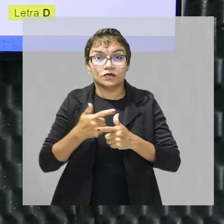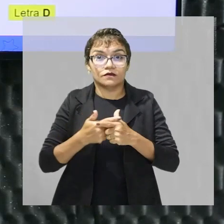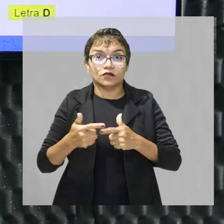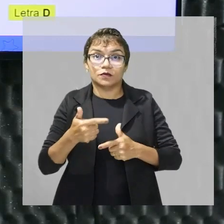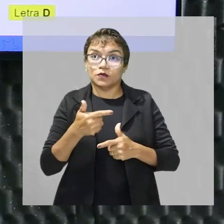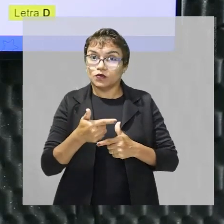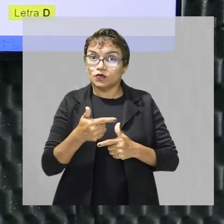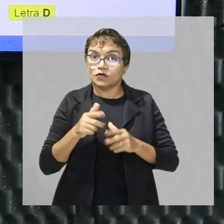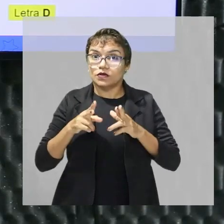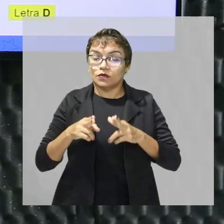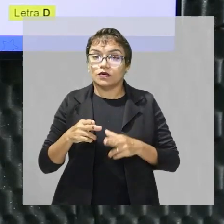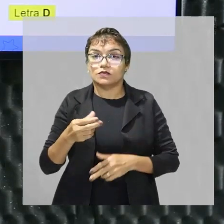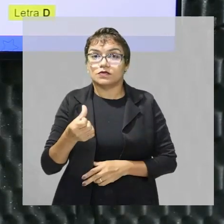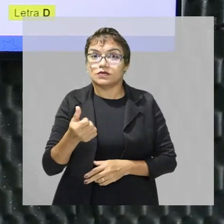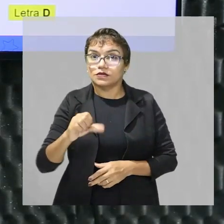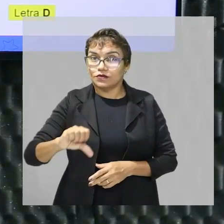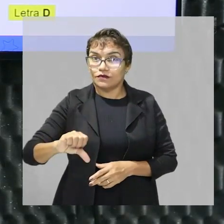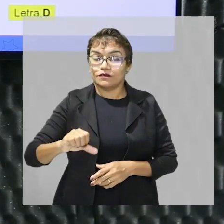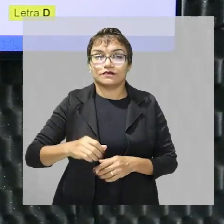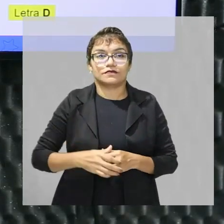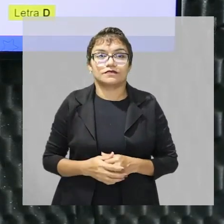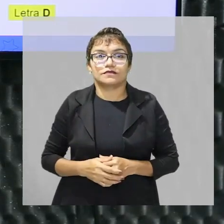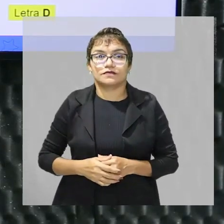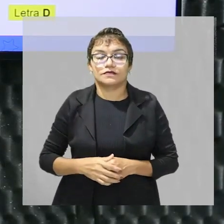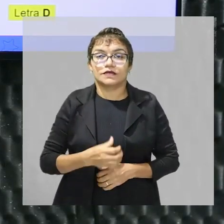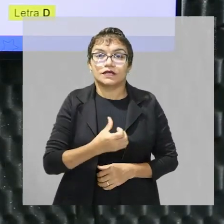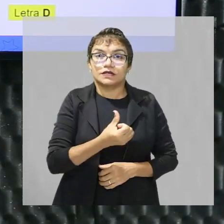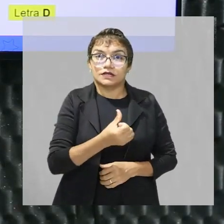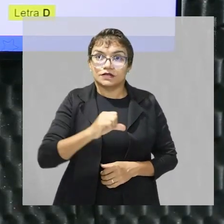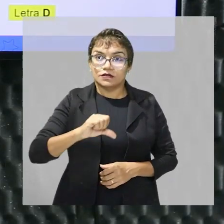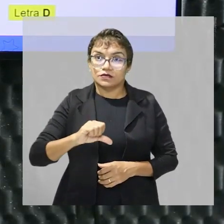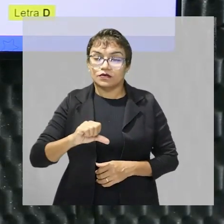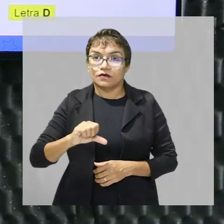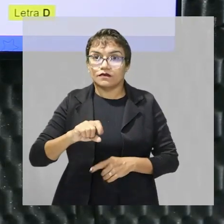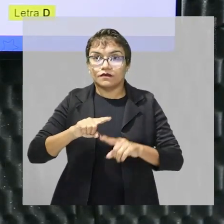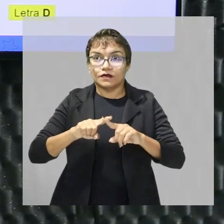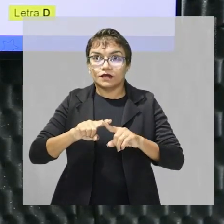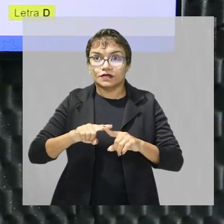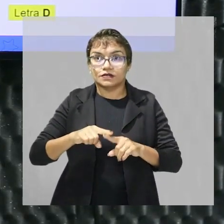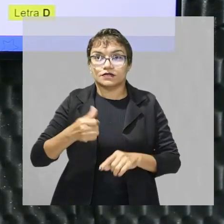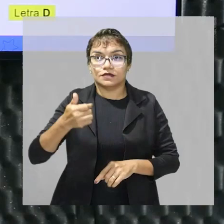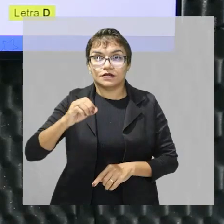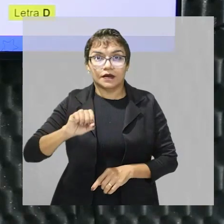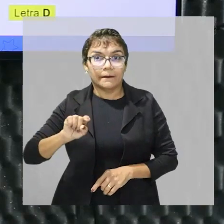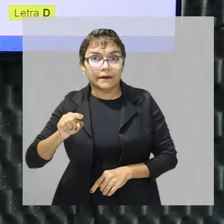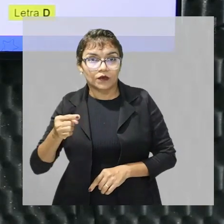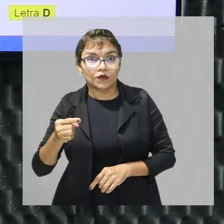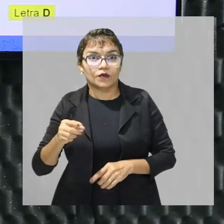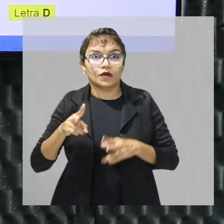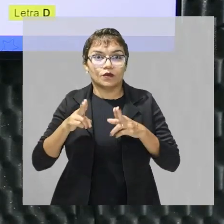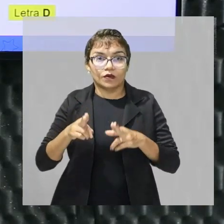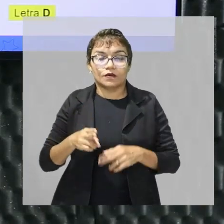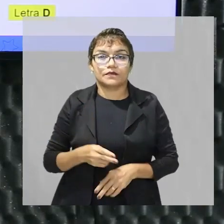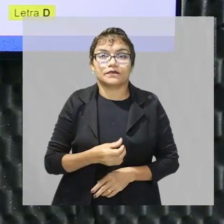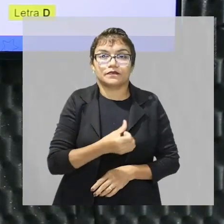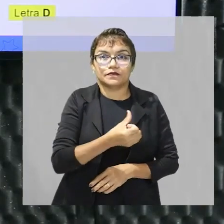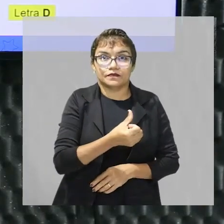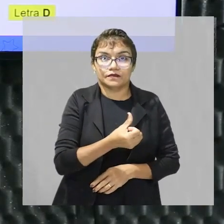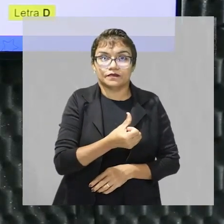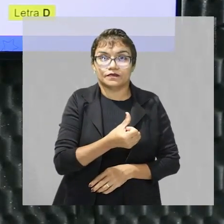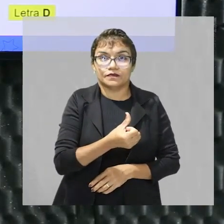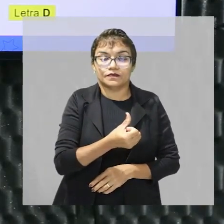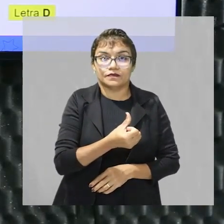dar 69. Então, 69 vezes 10 mil. Show? Vai dar 690